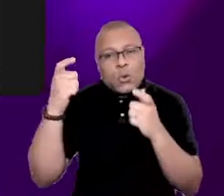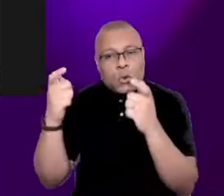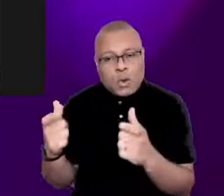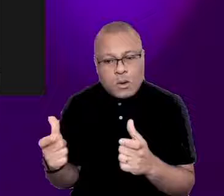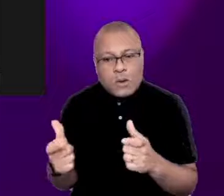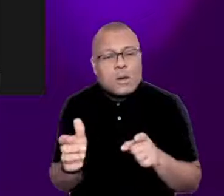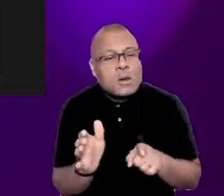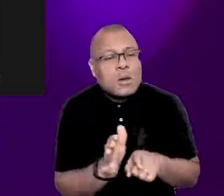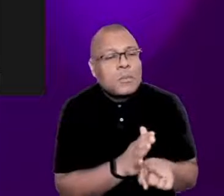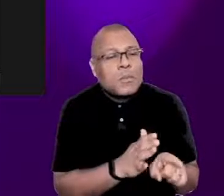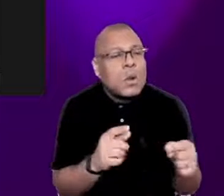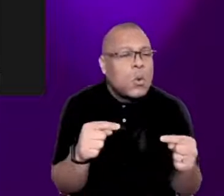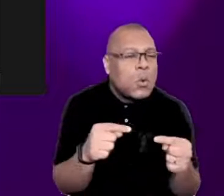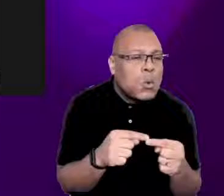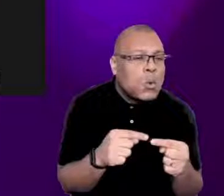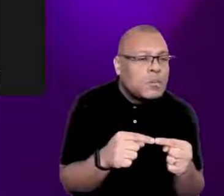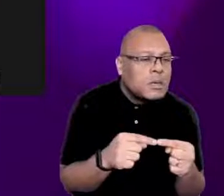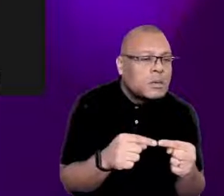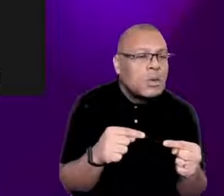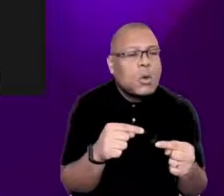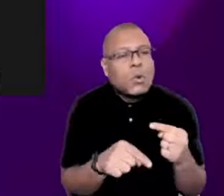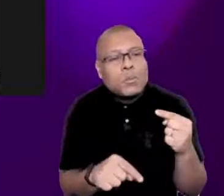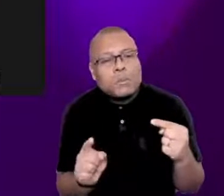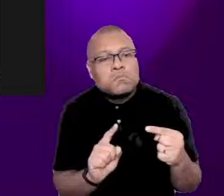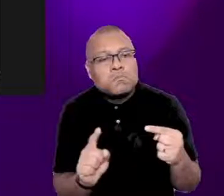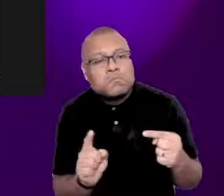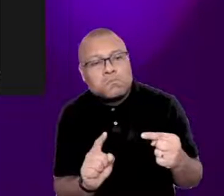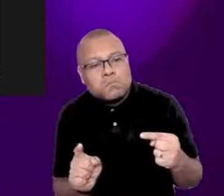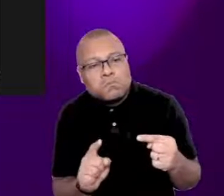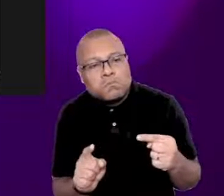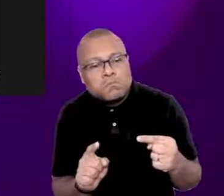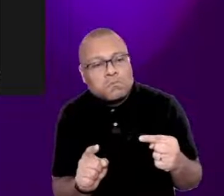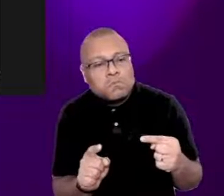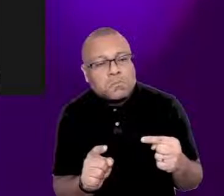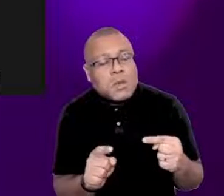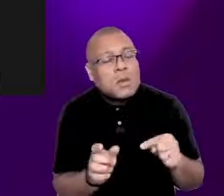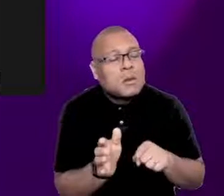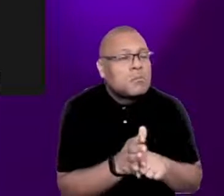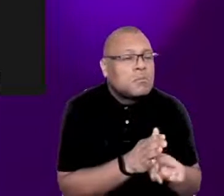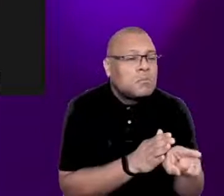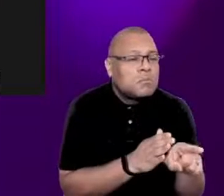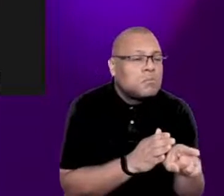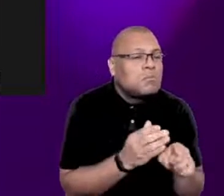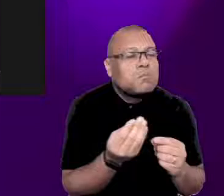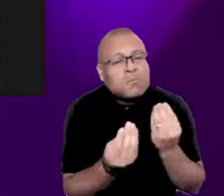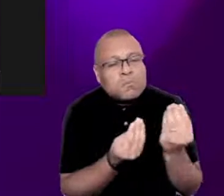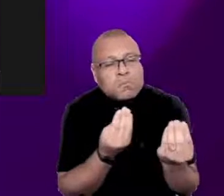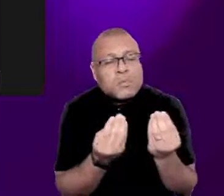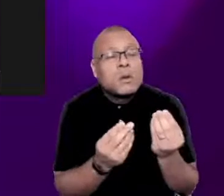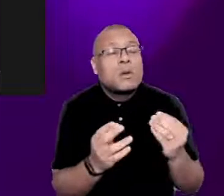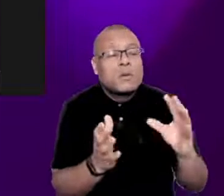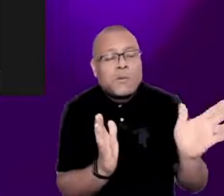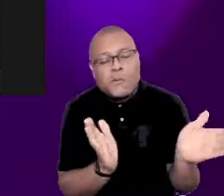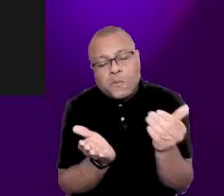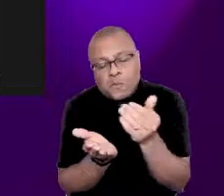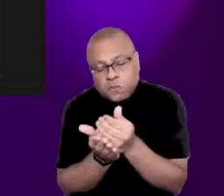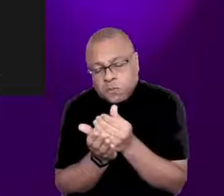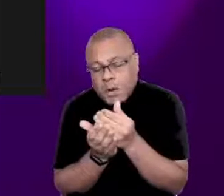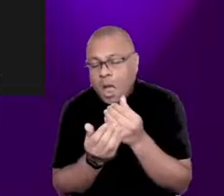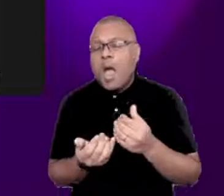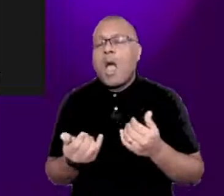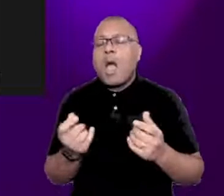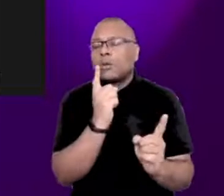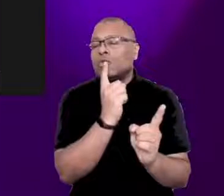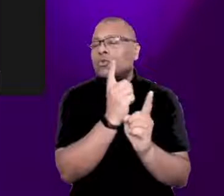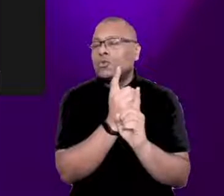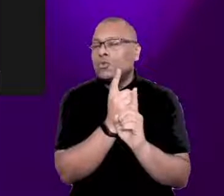pergunta o que funciona na sua jornada com a alergia à proteína do leite de vaca, e isso a gente usa para redesenhar o cuidado. E a gente pergunta